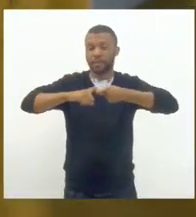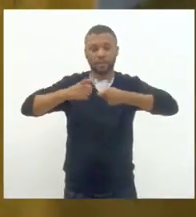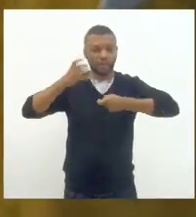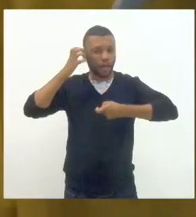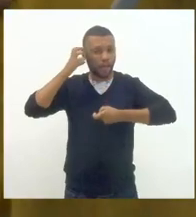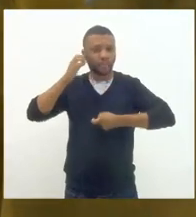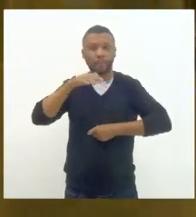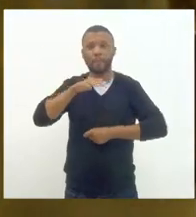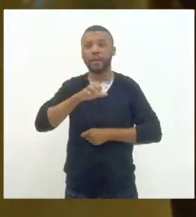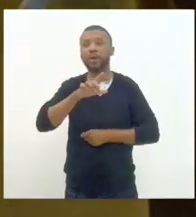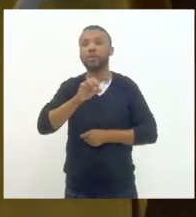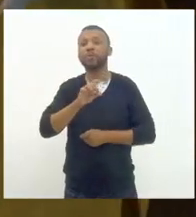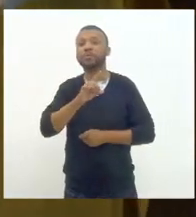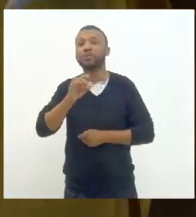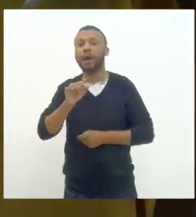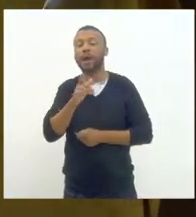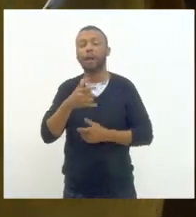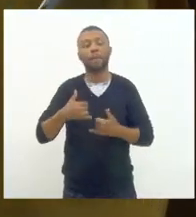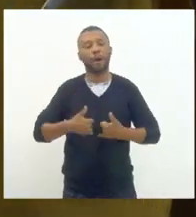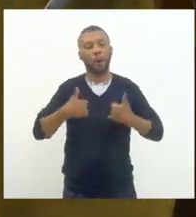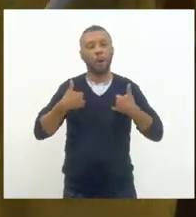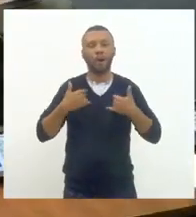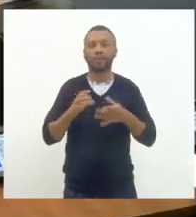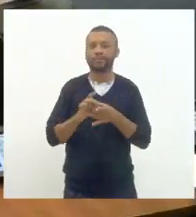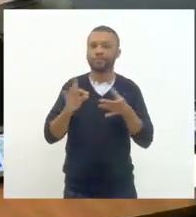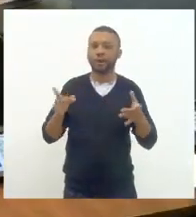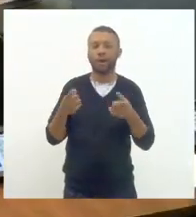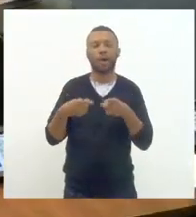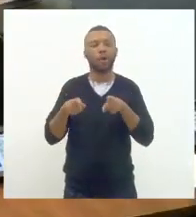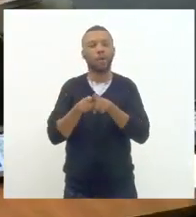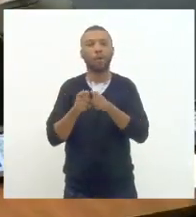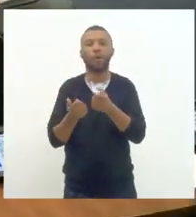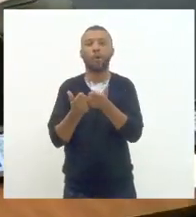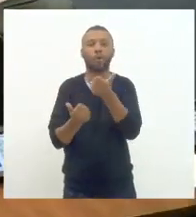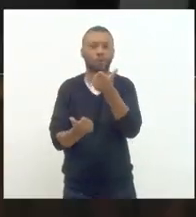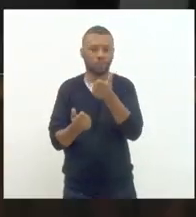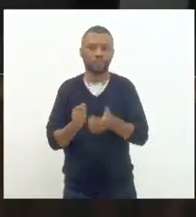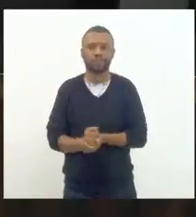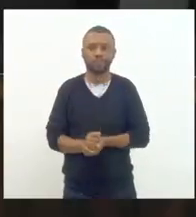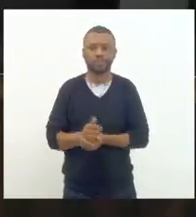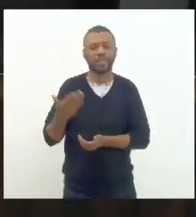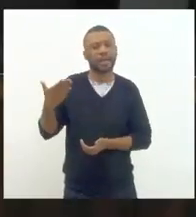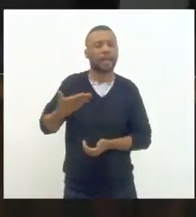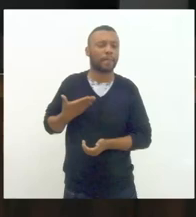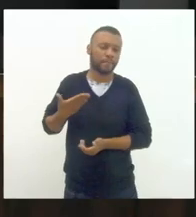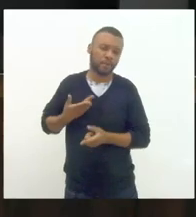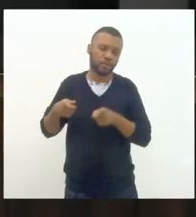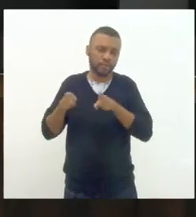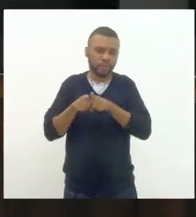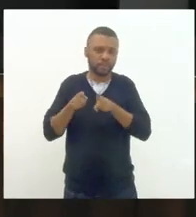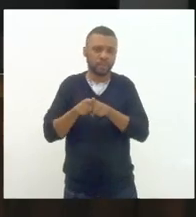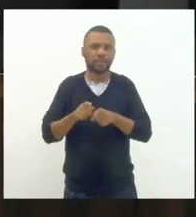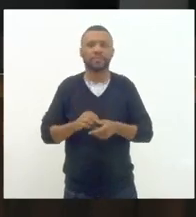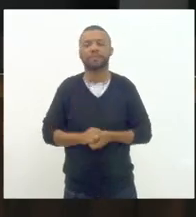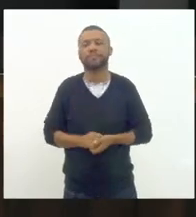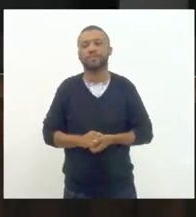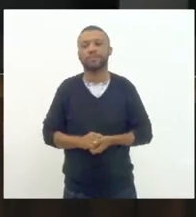É uma honra conceder a coautoria para Vossa Excelência. E é amigo. E é amigo. Nosso